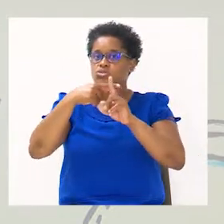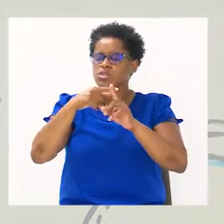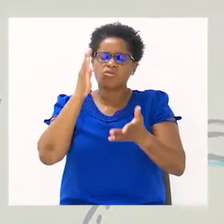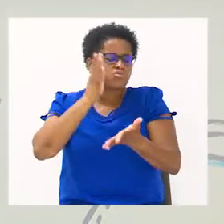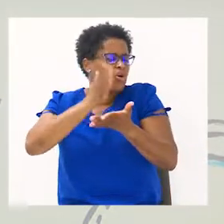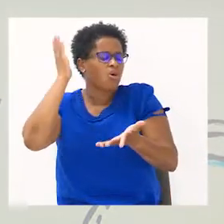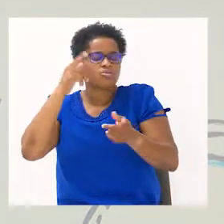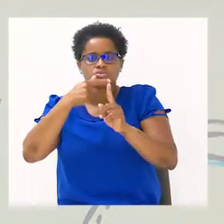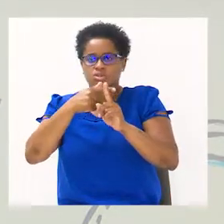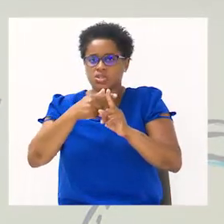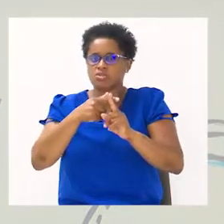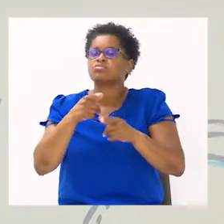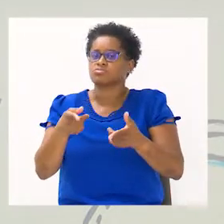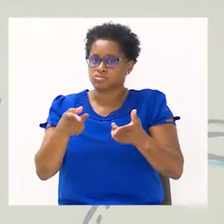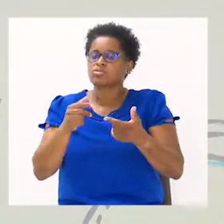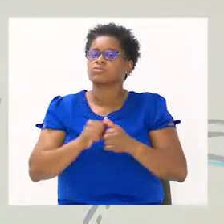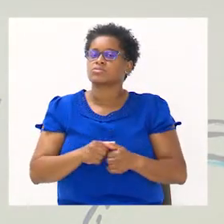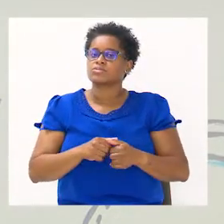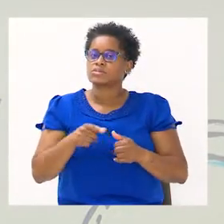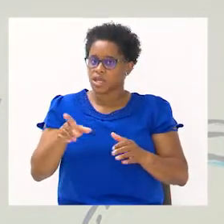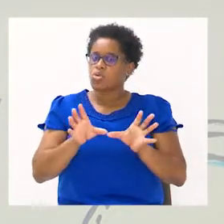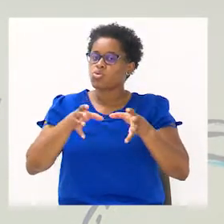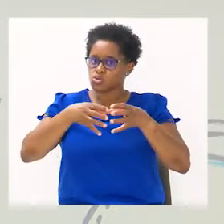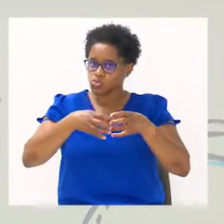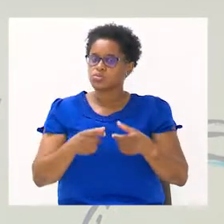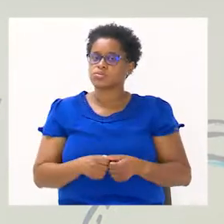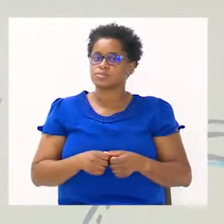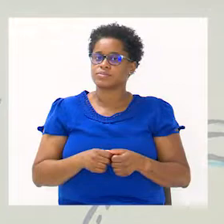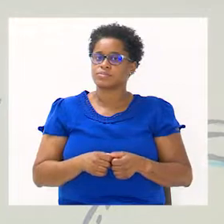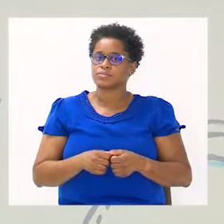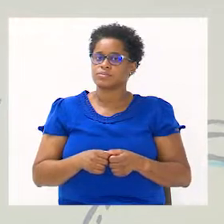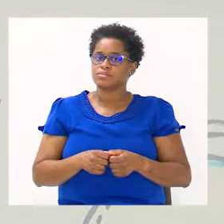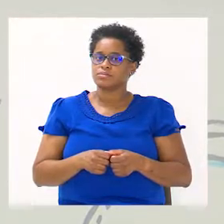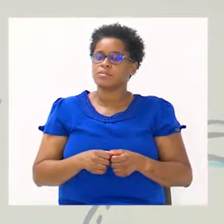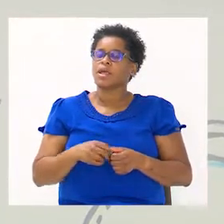os positivos são elementos daquele conjunto.